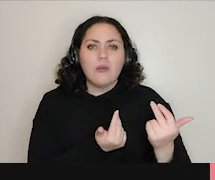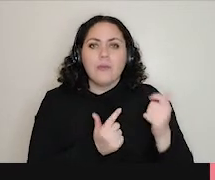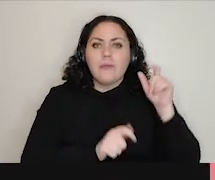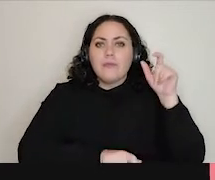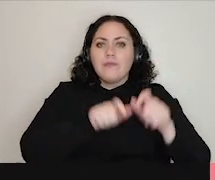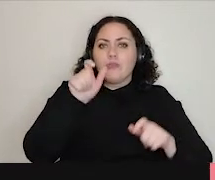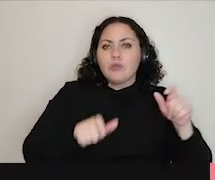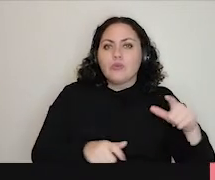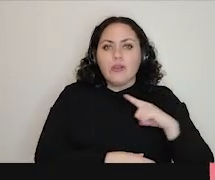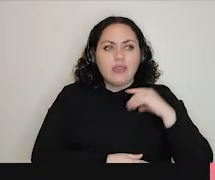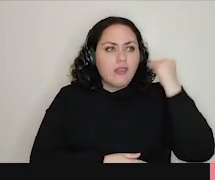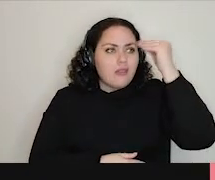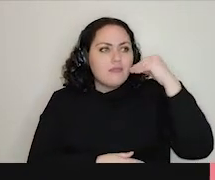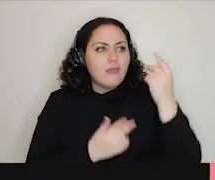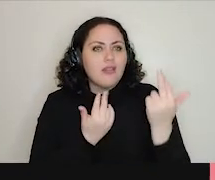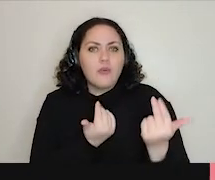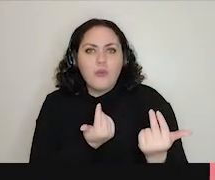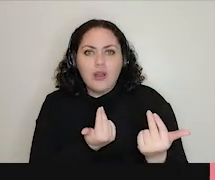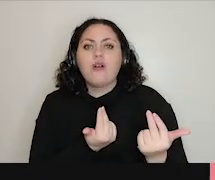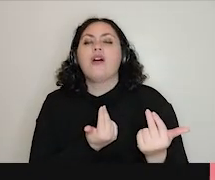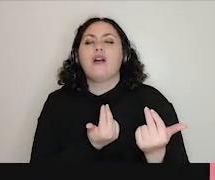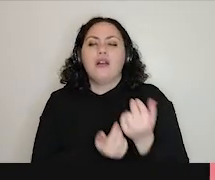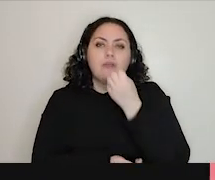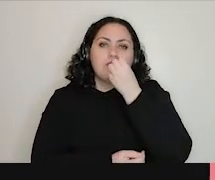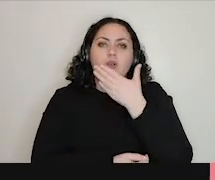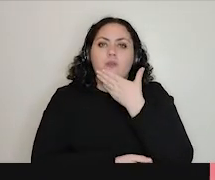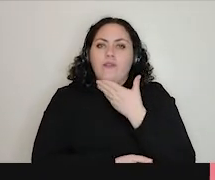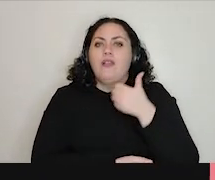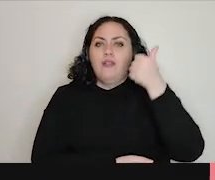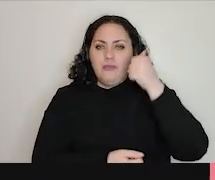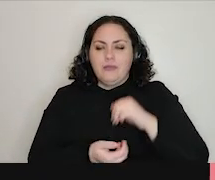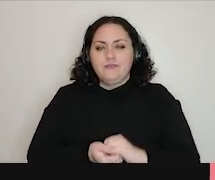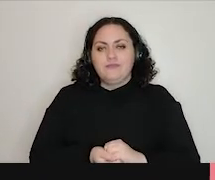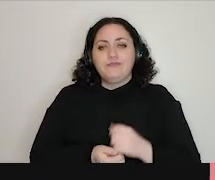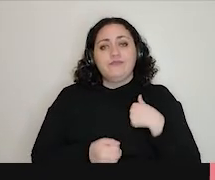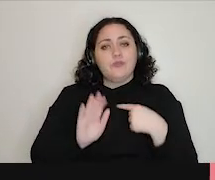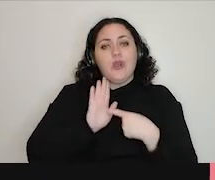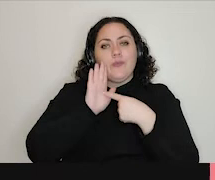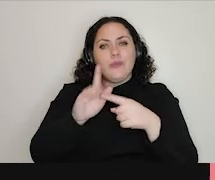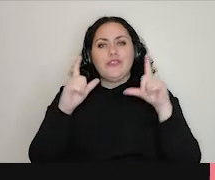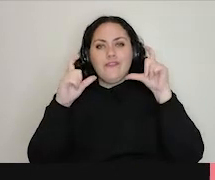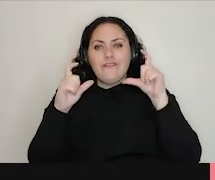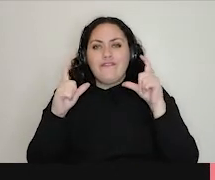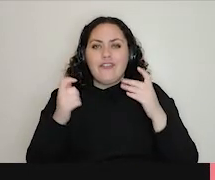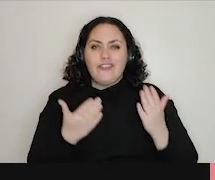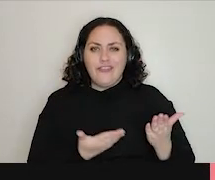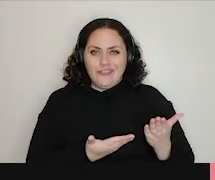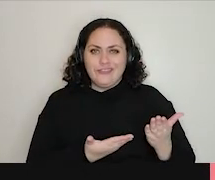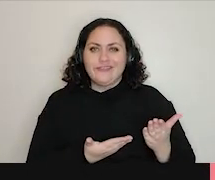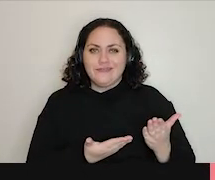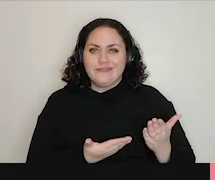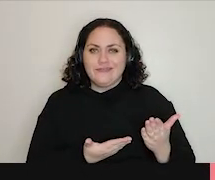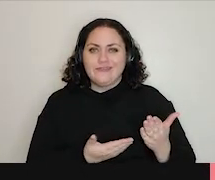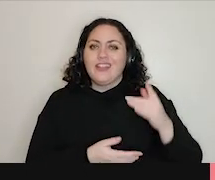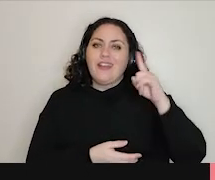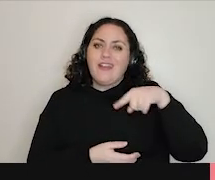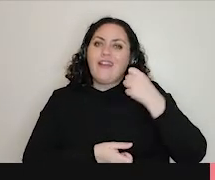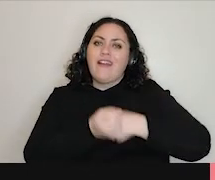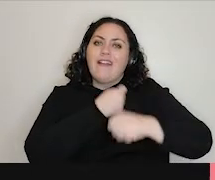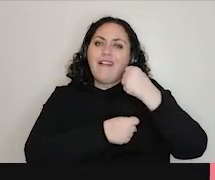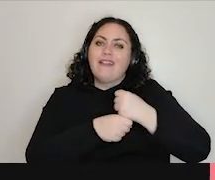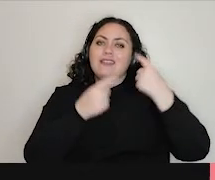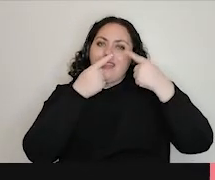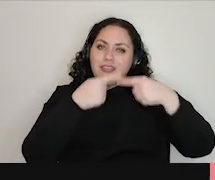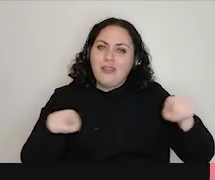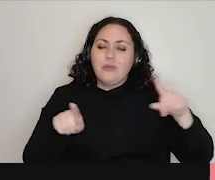vivem aquilo também é fundamental. E eu trago essa fotinho, porque essa fotinho ela foi do ano da inauguração e tem